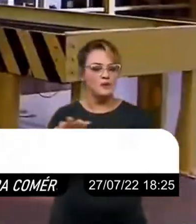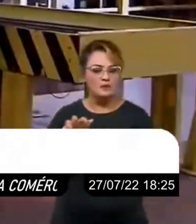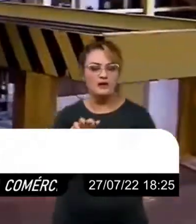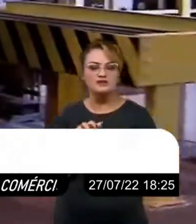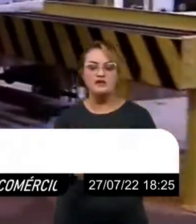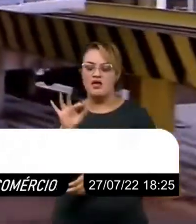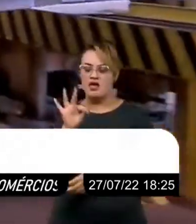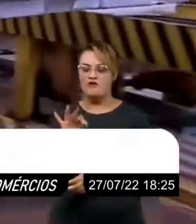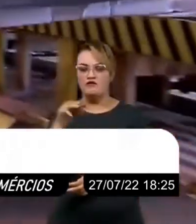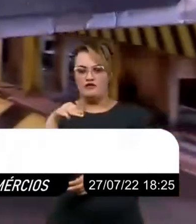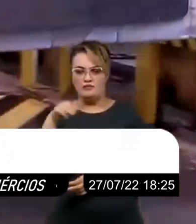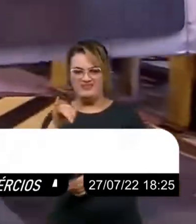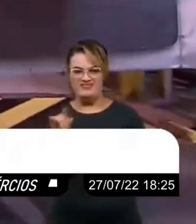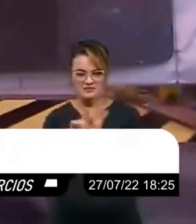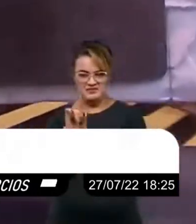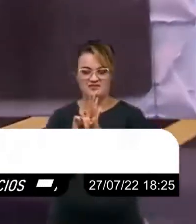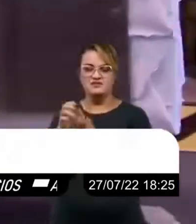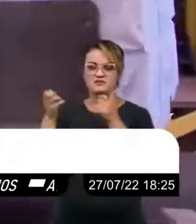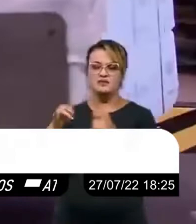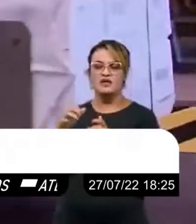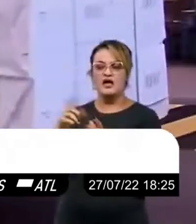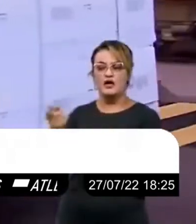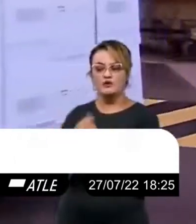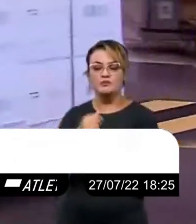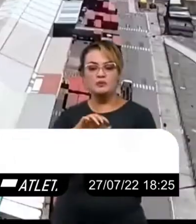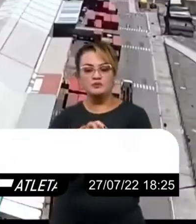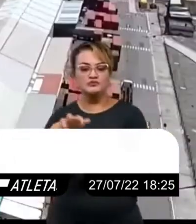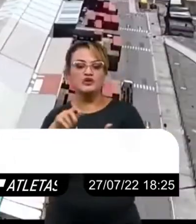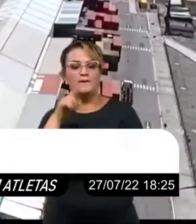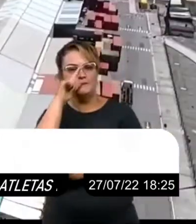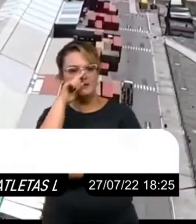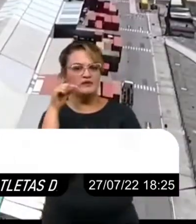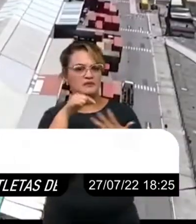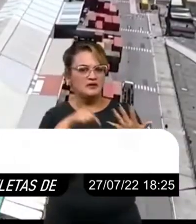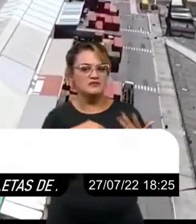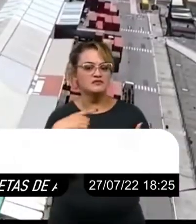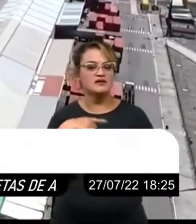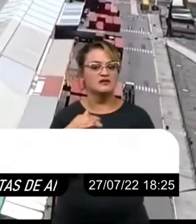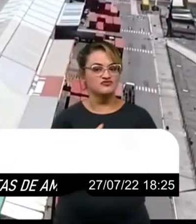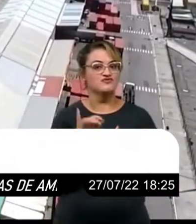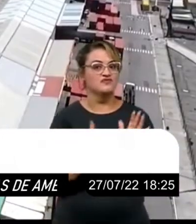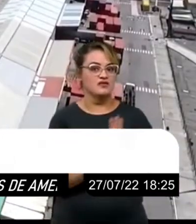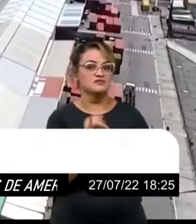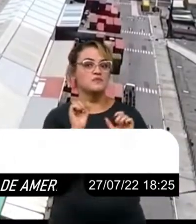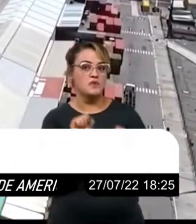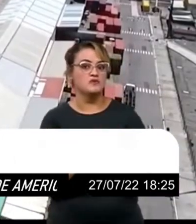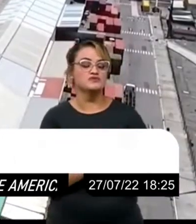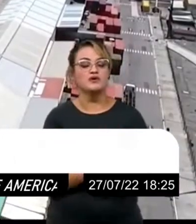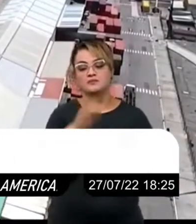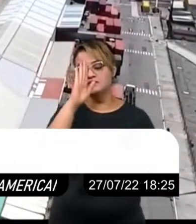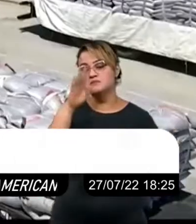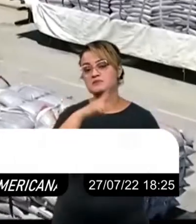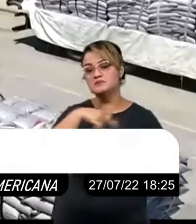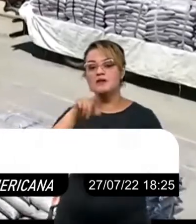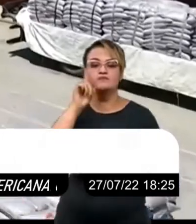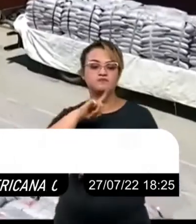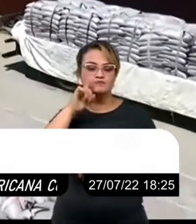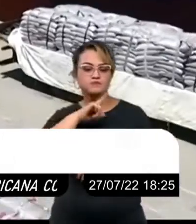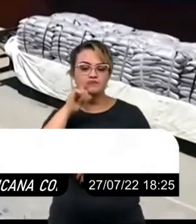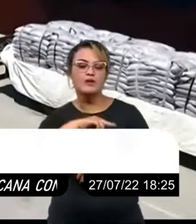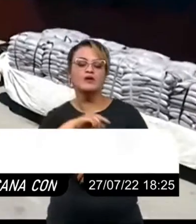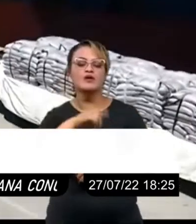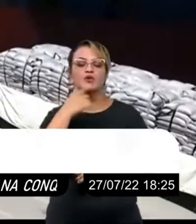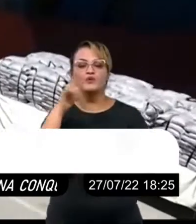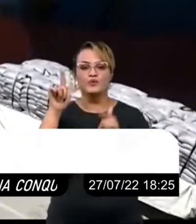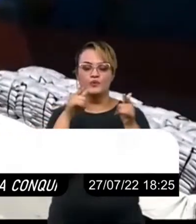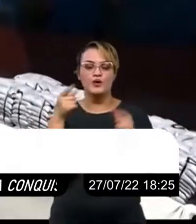o FMI afirma que a economia mundial enfrenta riscos e alerta para a inflação, em especial nos Estados Unidos e nas